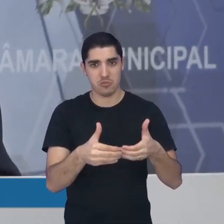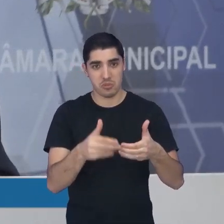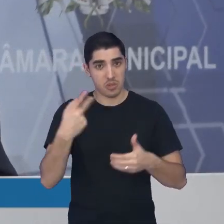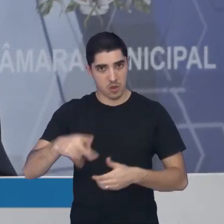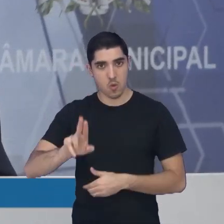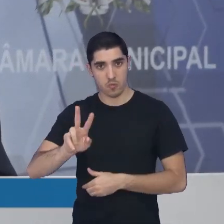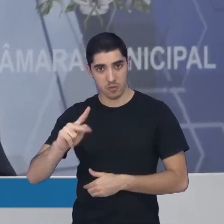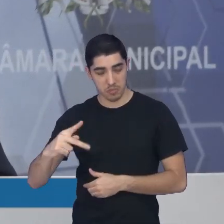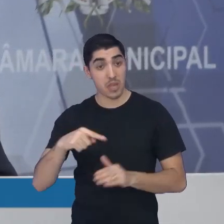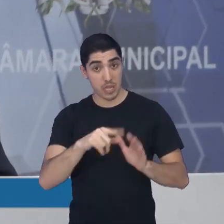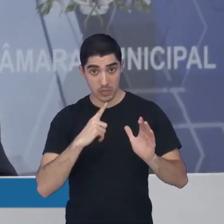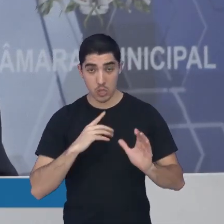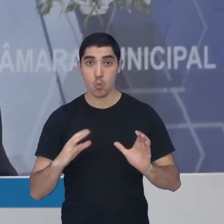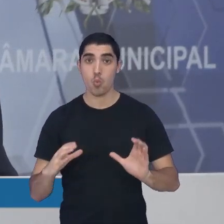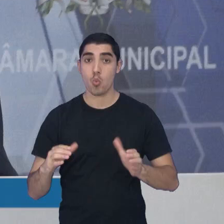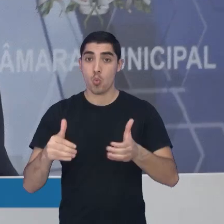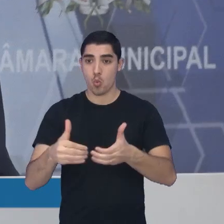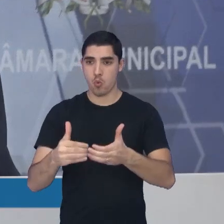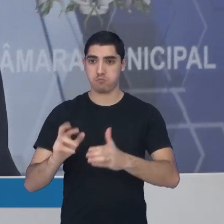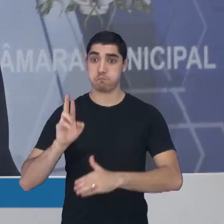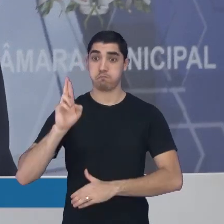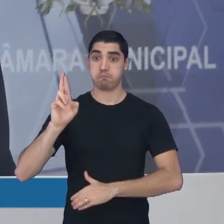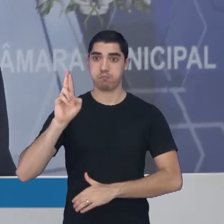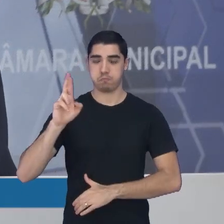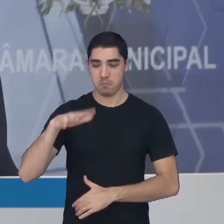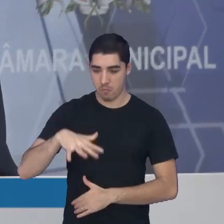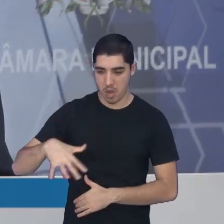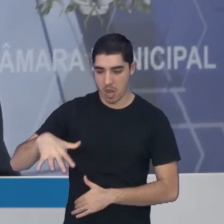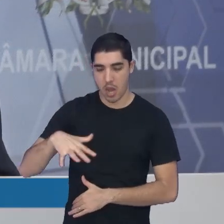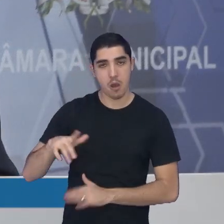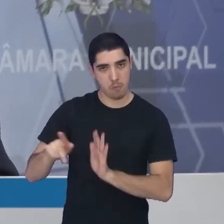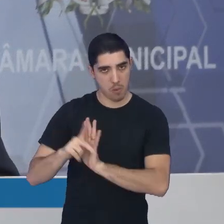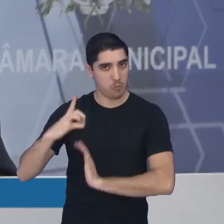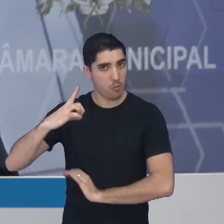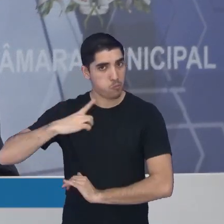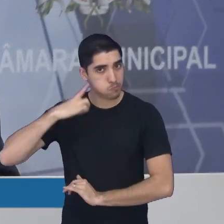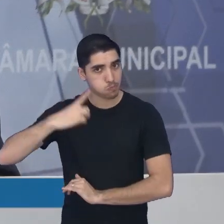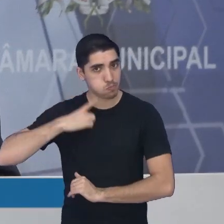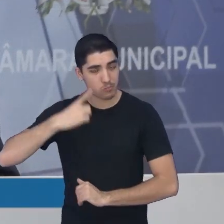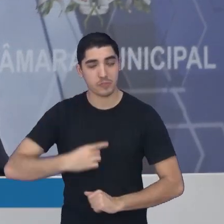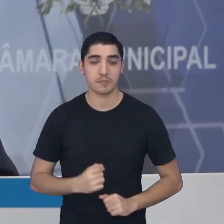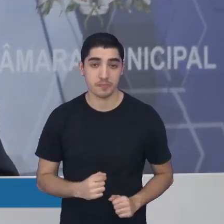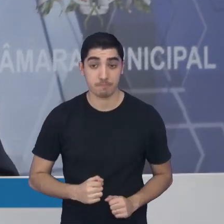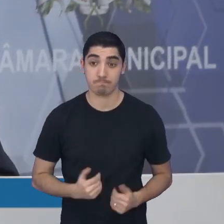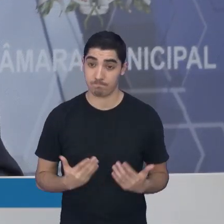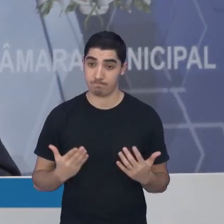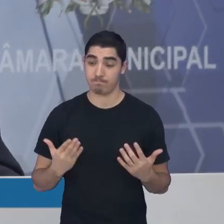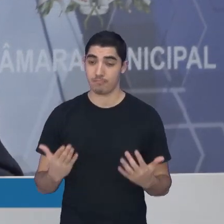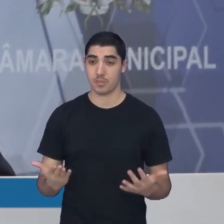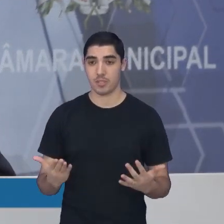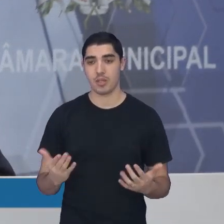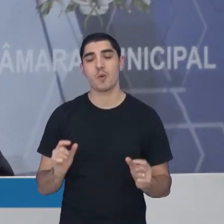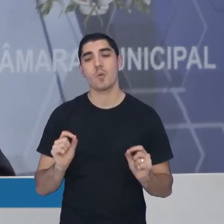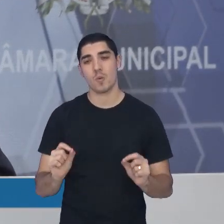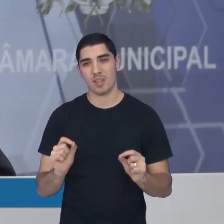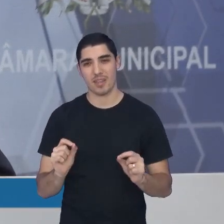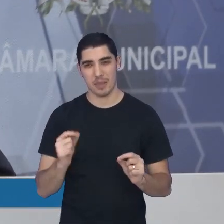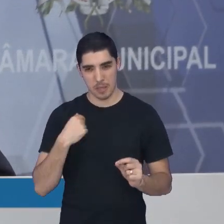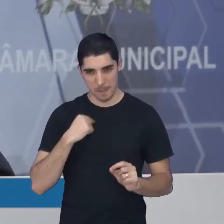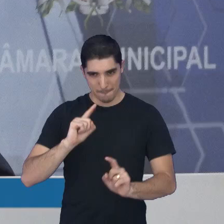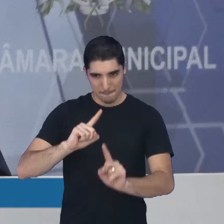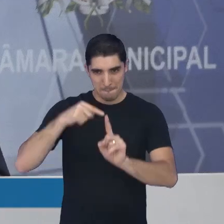Conselho Curador da Faculdade de Direito. Então, nenhuma palavra